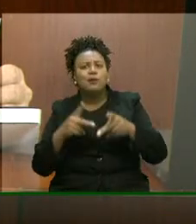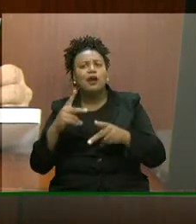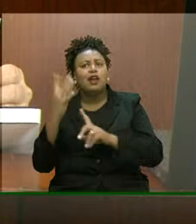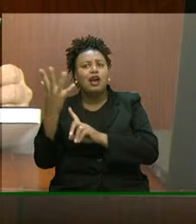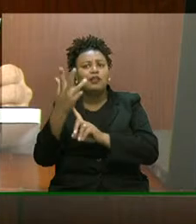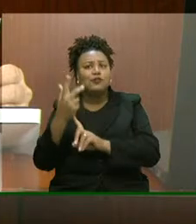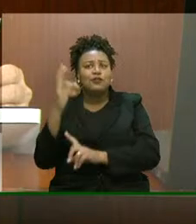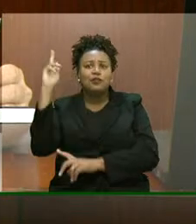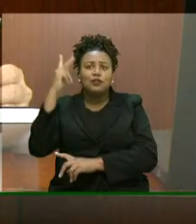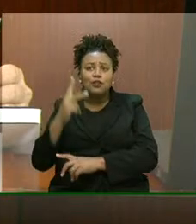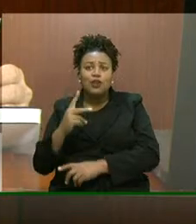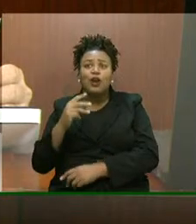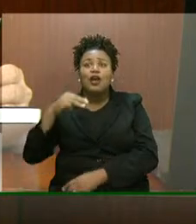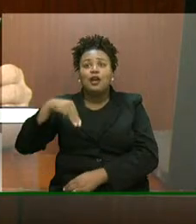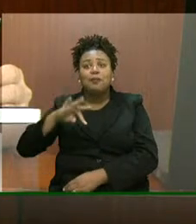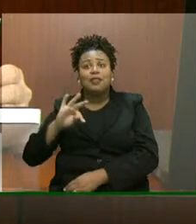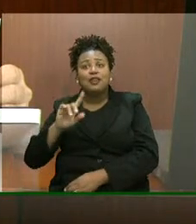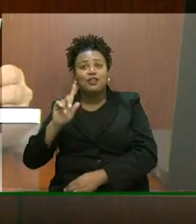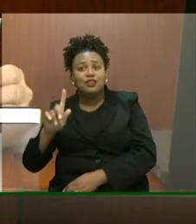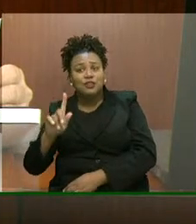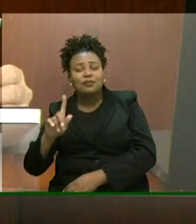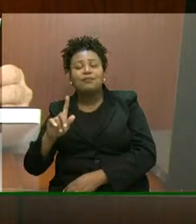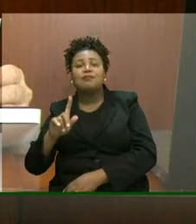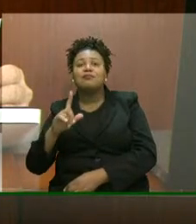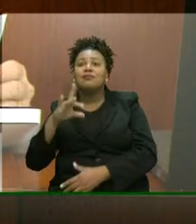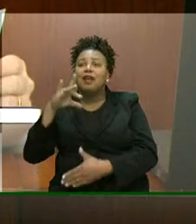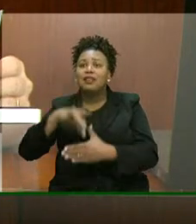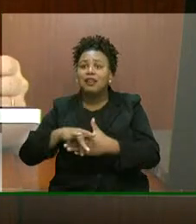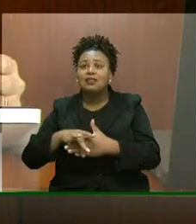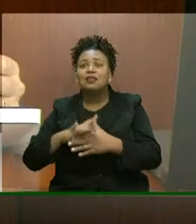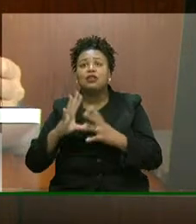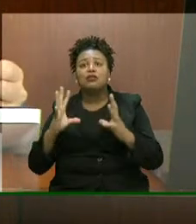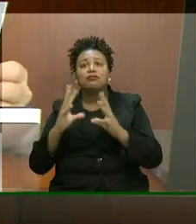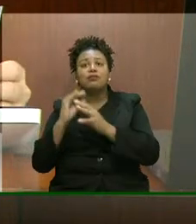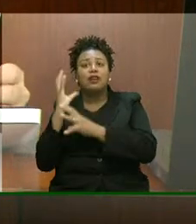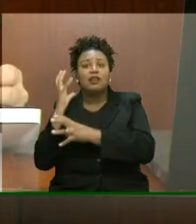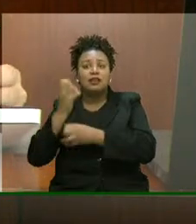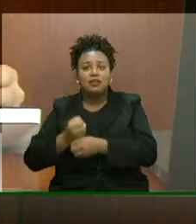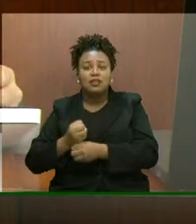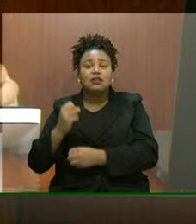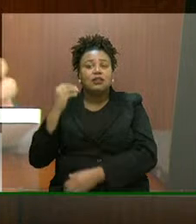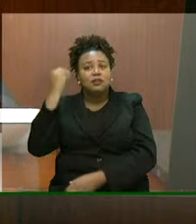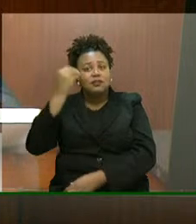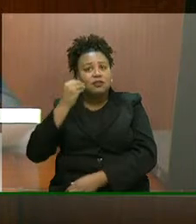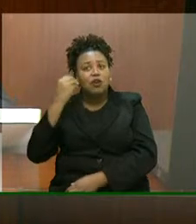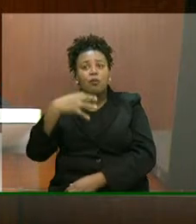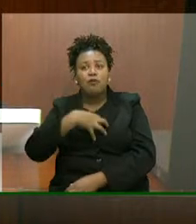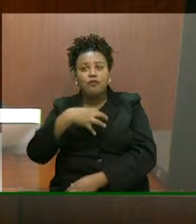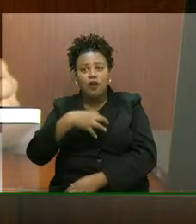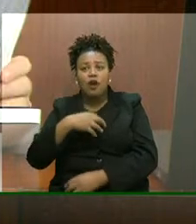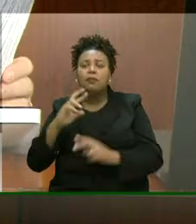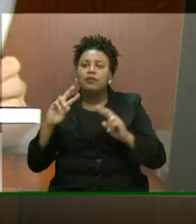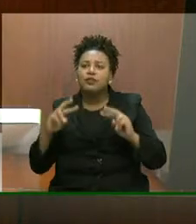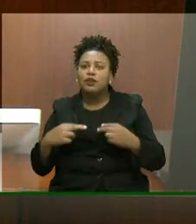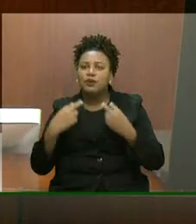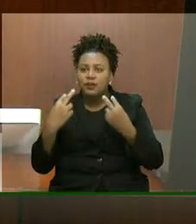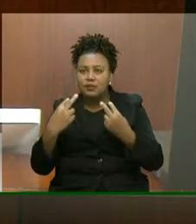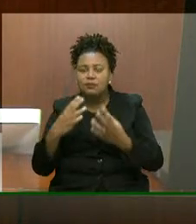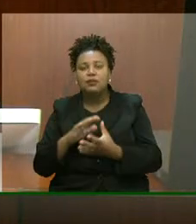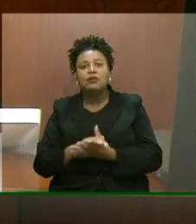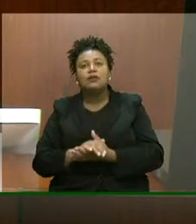artistas da história do tradicionalismo rio-grandense, anexando um breve resgate histórico de sua trajetória como forma de